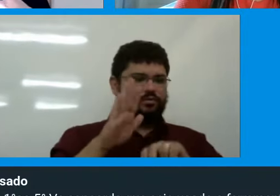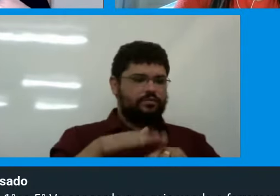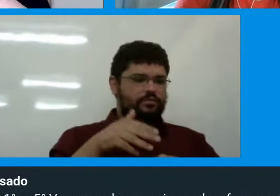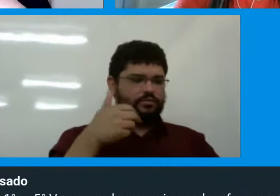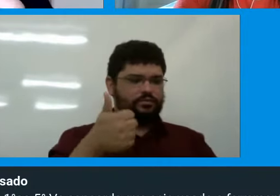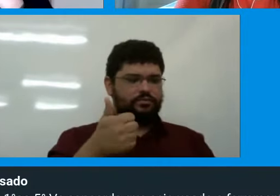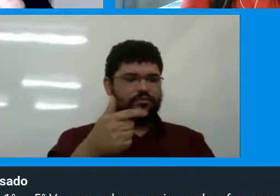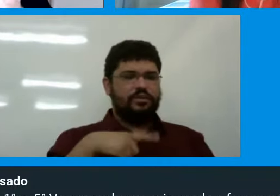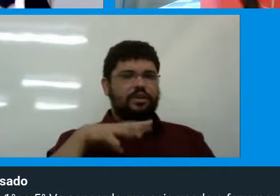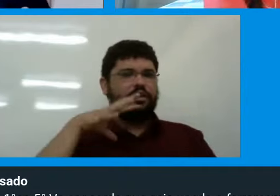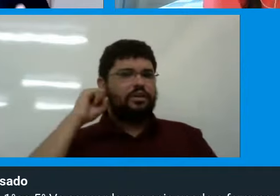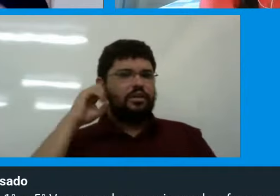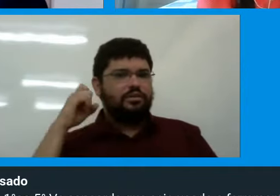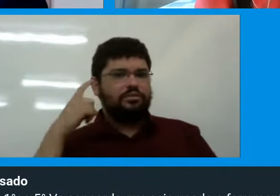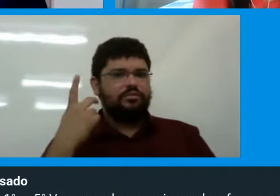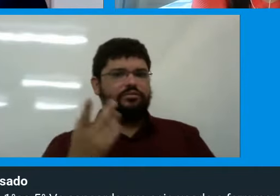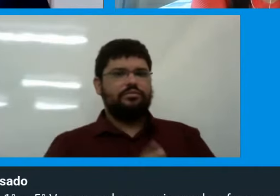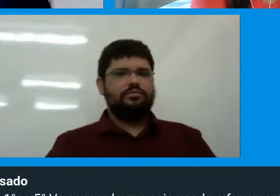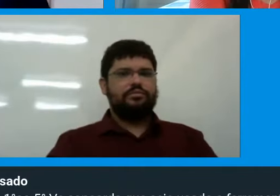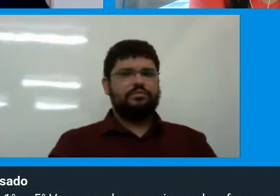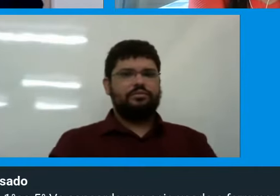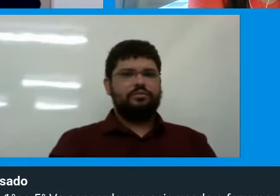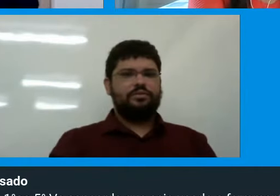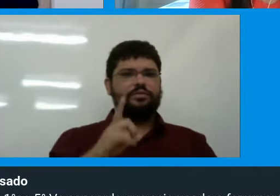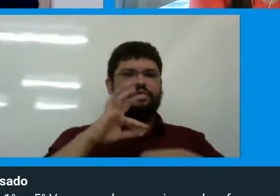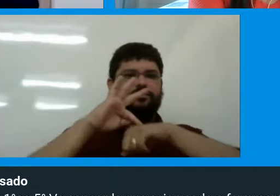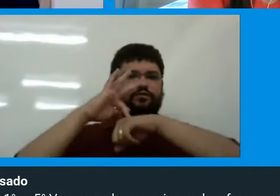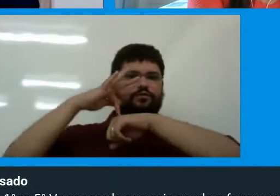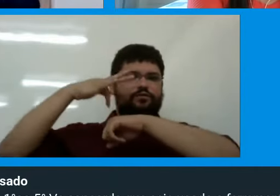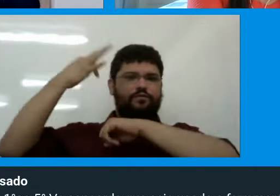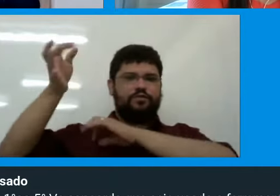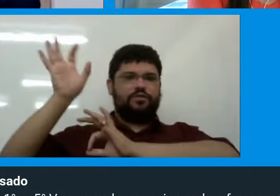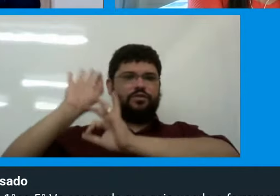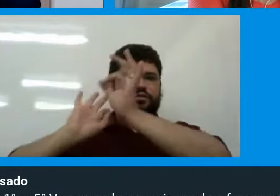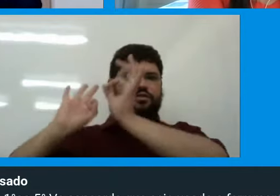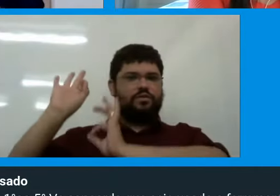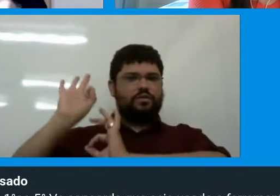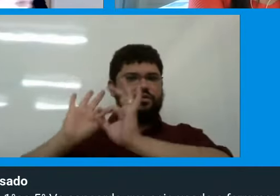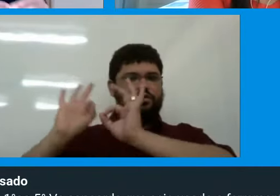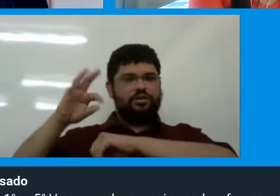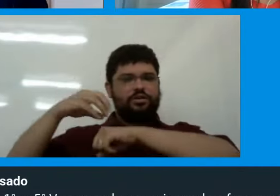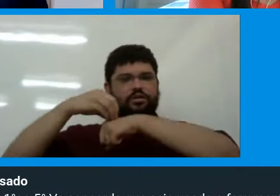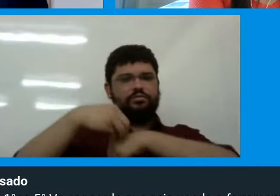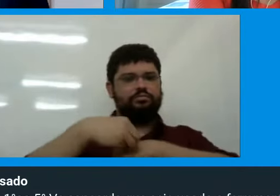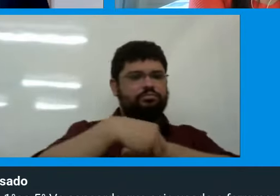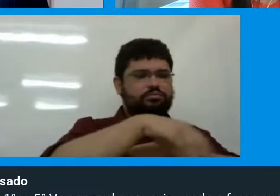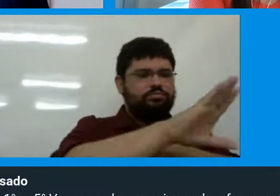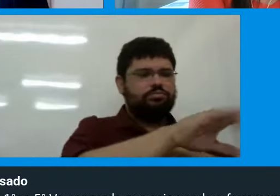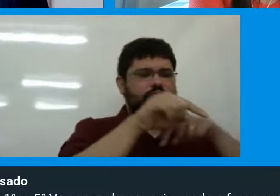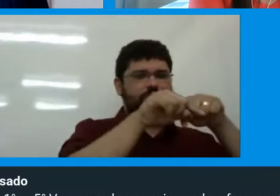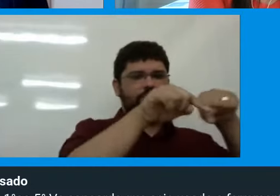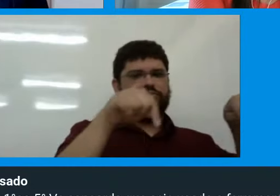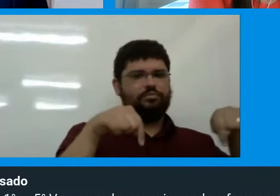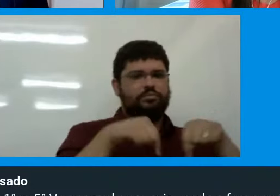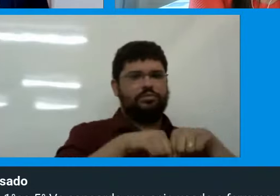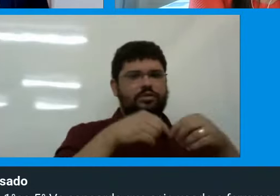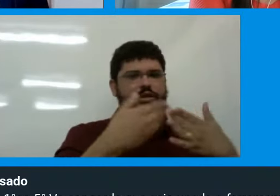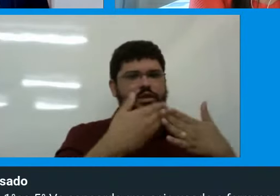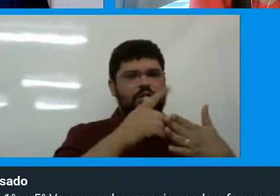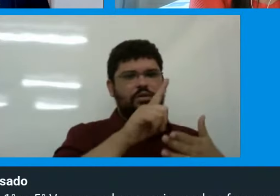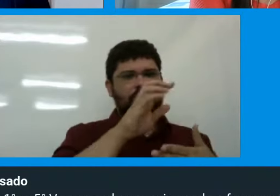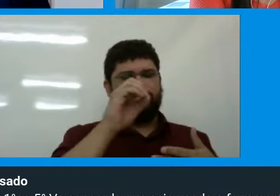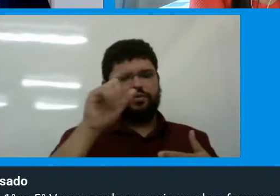tenha som, mas você gera externamente e disponibiliza ele dentro do Google Sala de Aula, né?